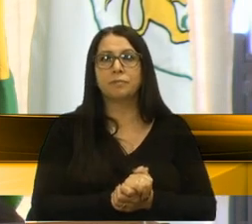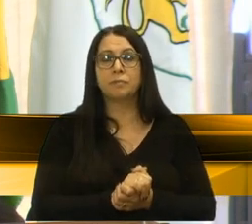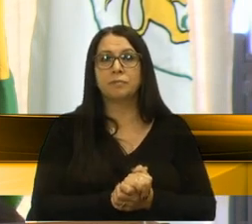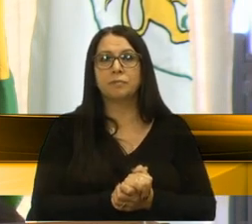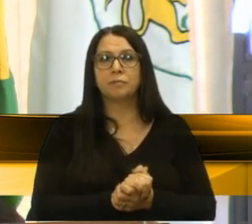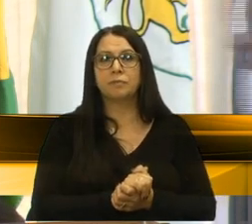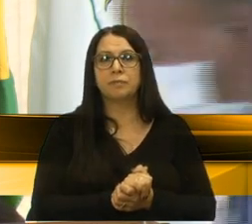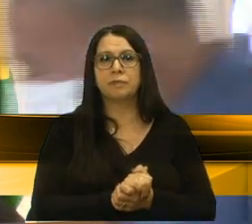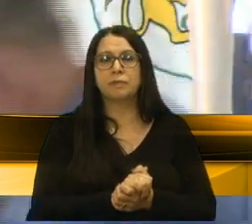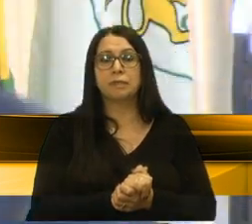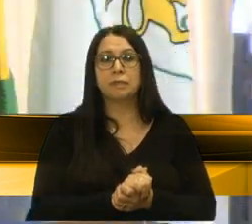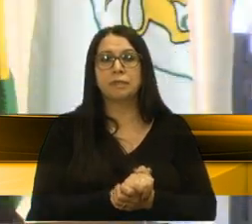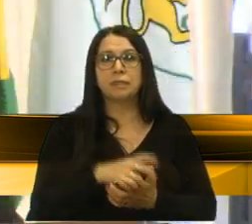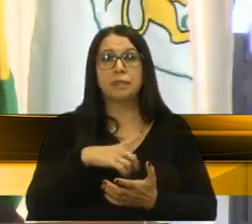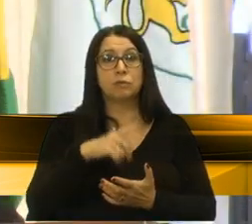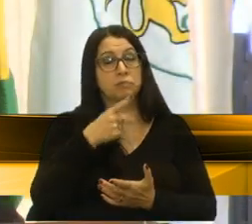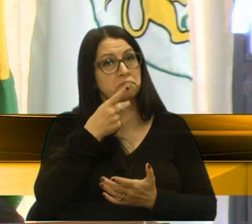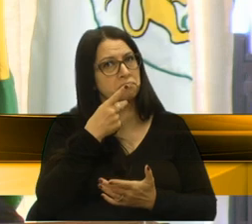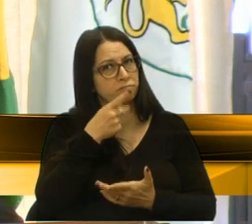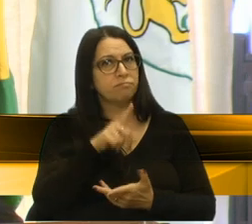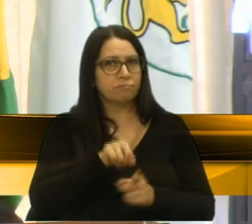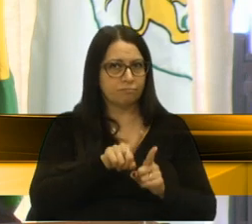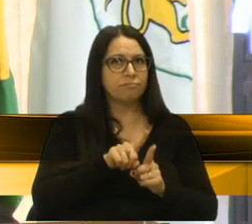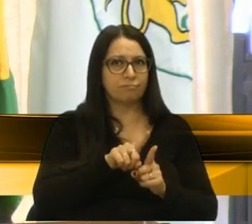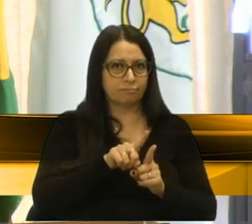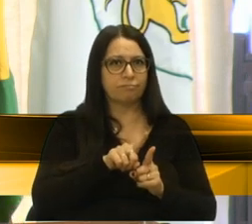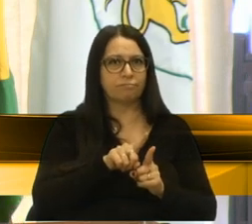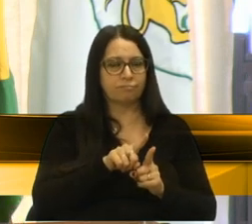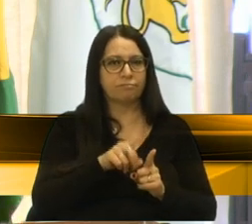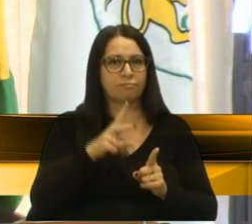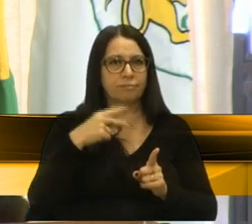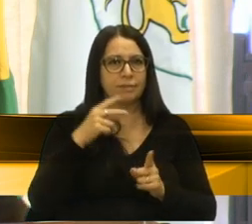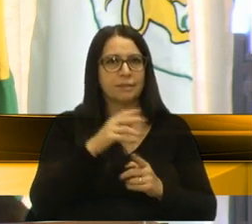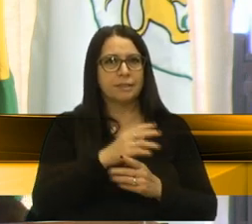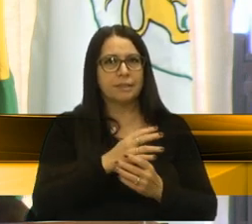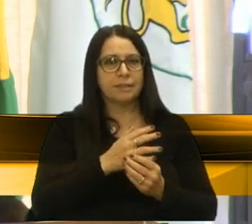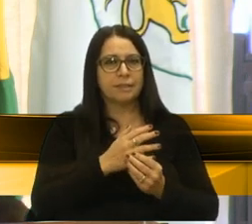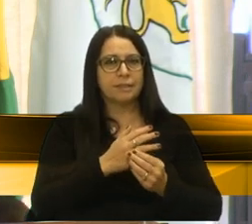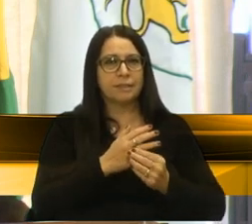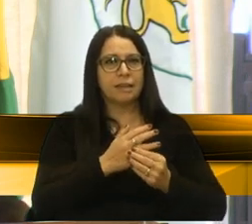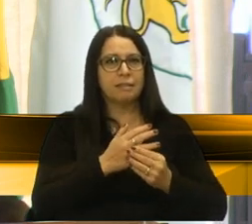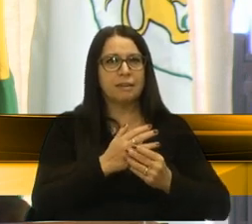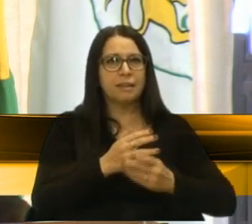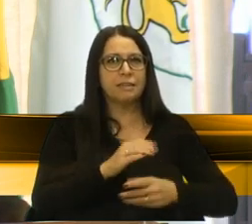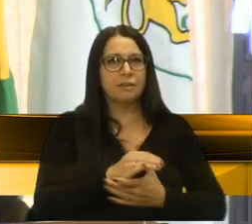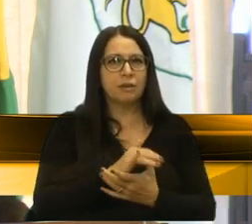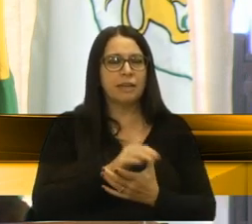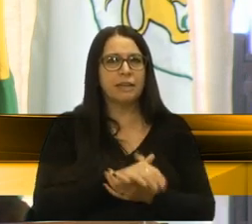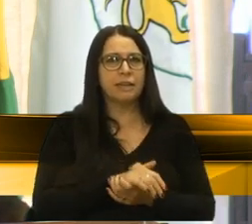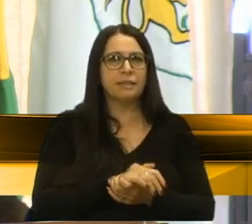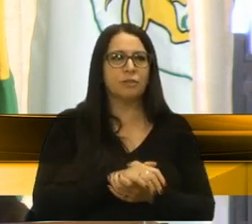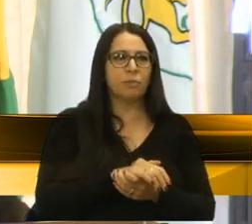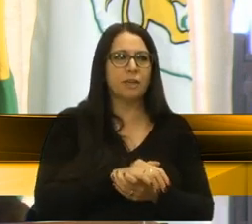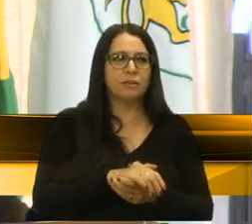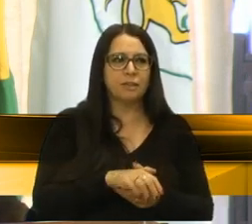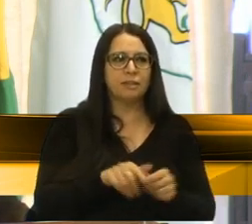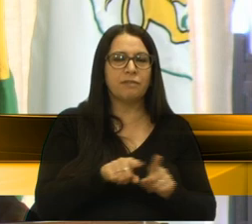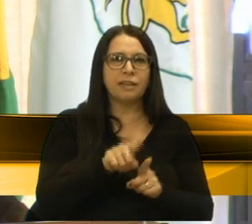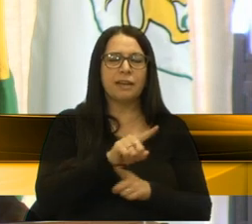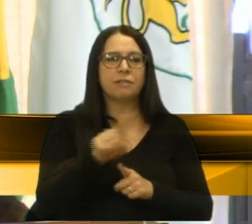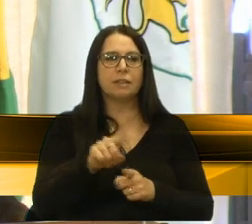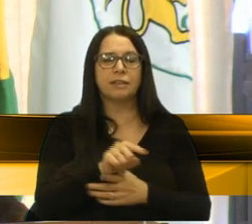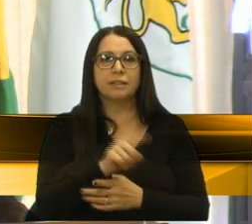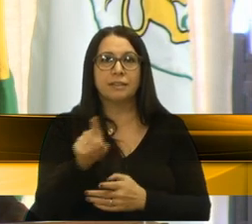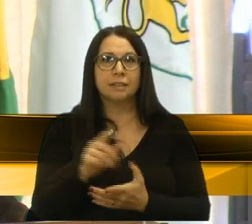eu até arrisco a dizer, vereador líder do governo, que acredito que não tenha nenhuma multa nesse